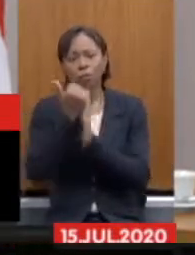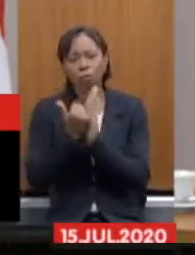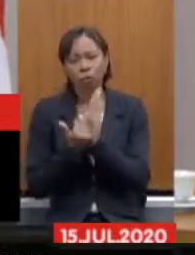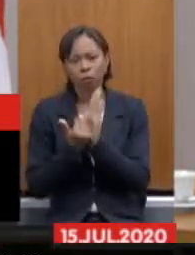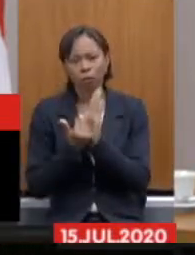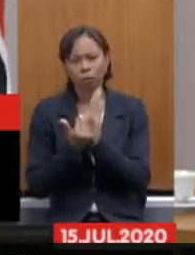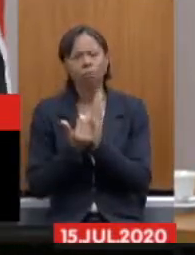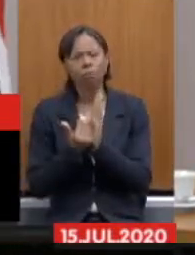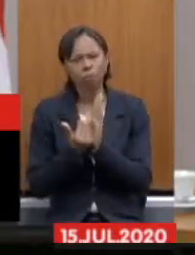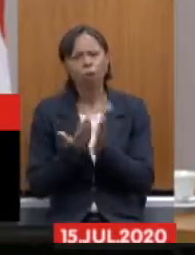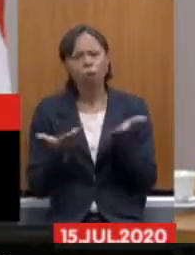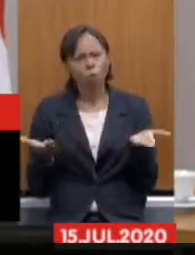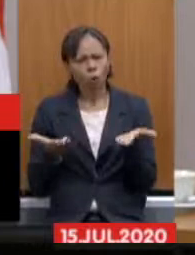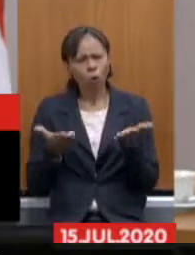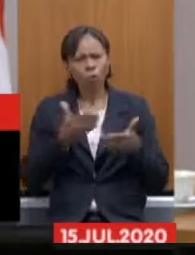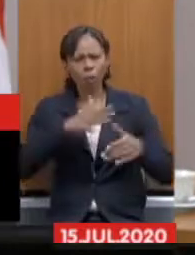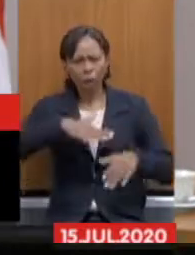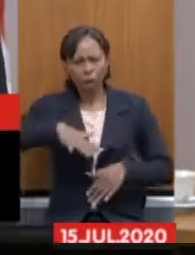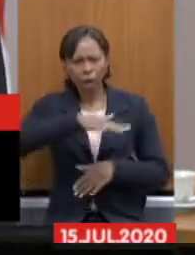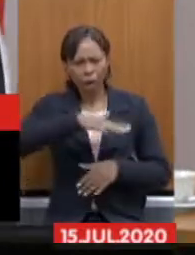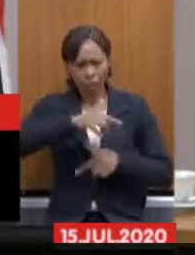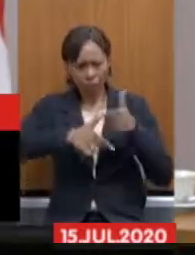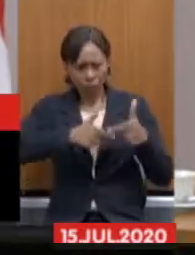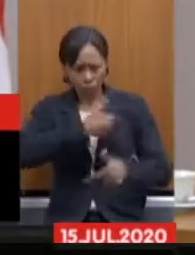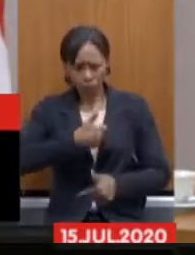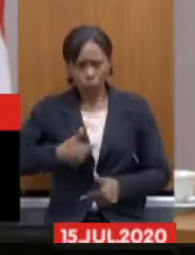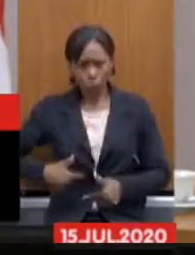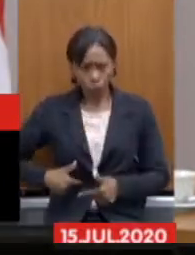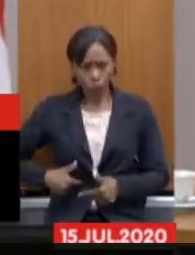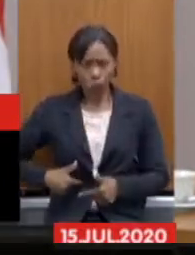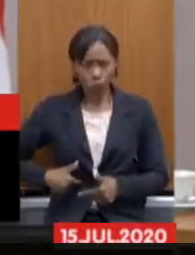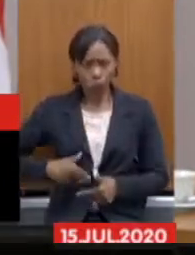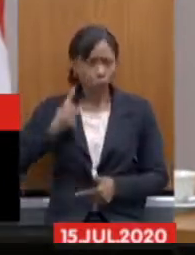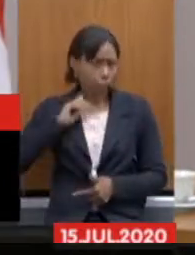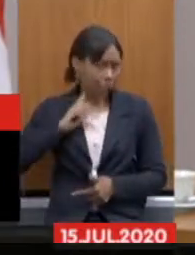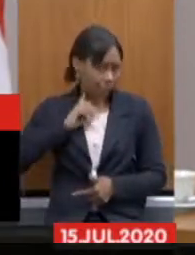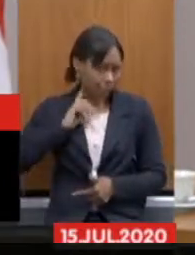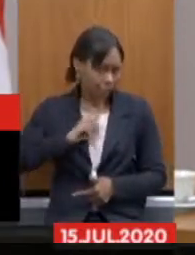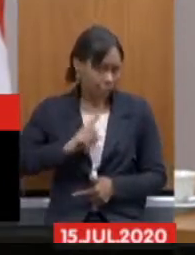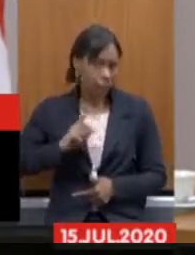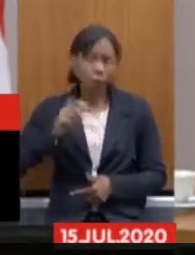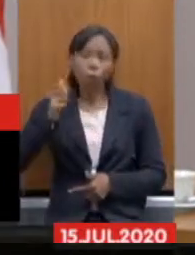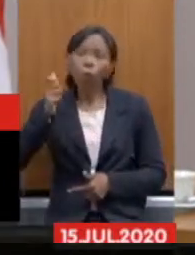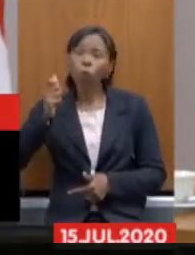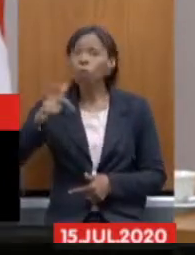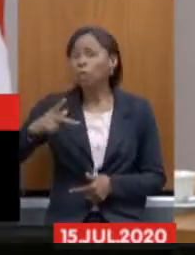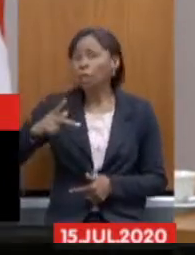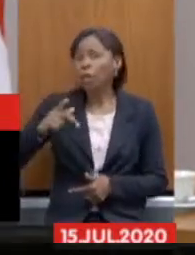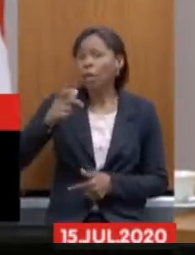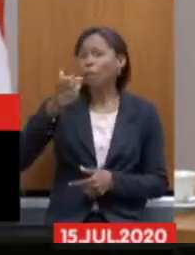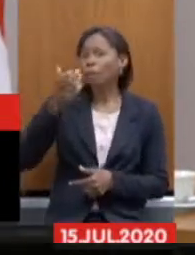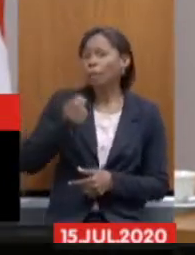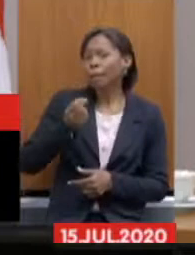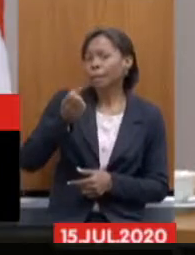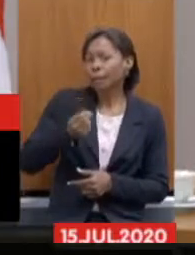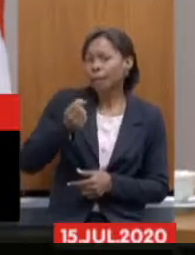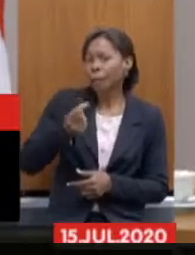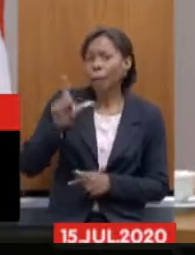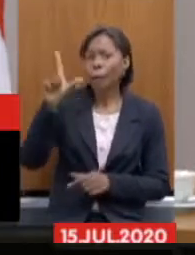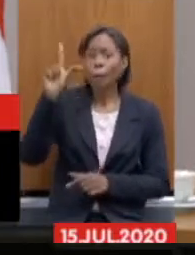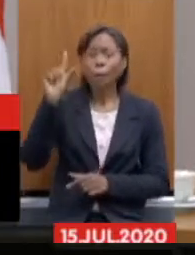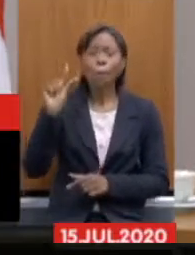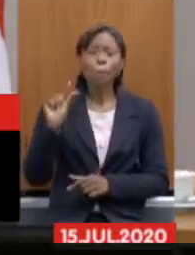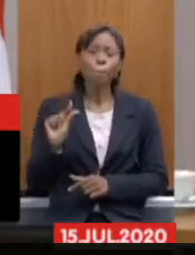e hoje no serviço público mineiro os inativos tem seus proventos e pensões menores que os salários